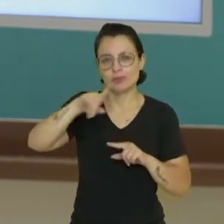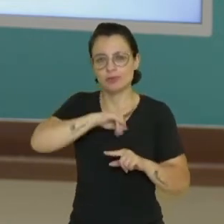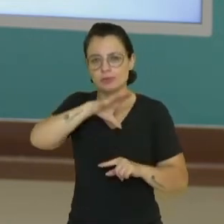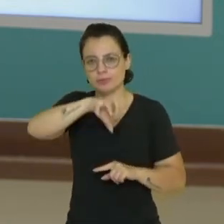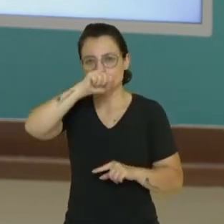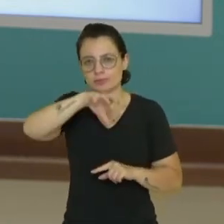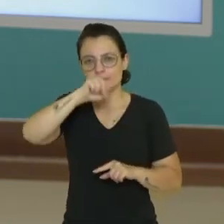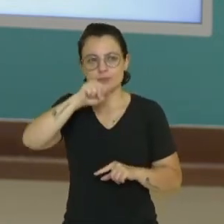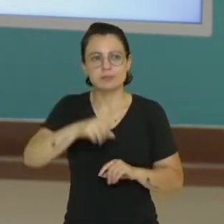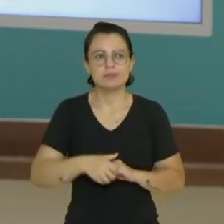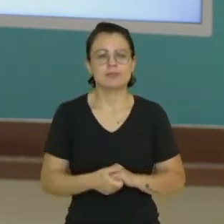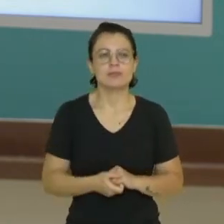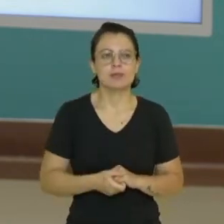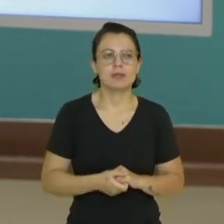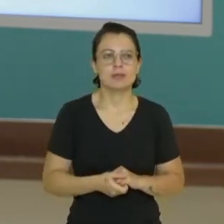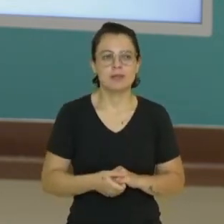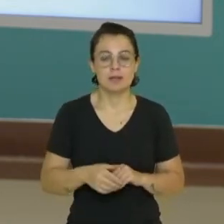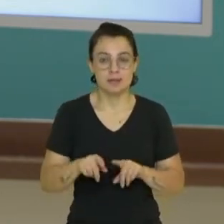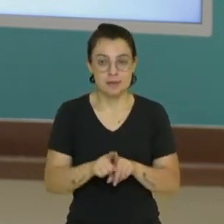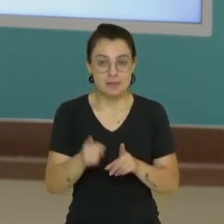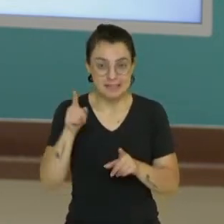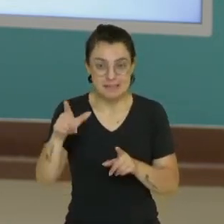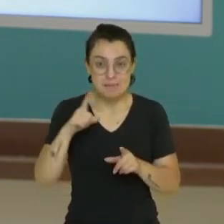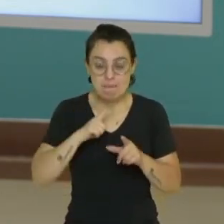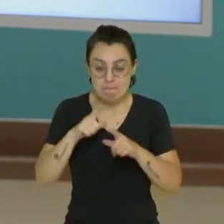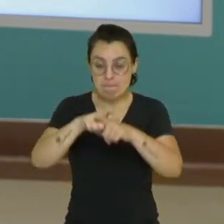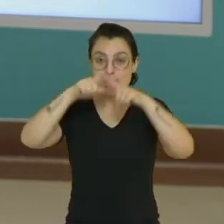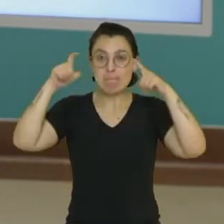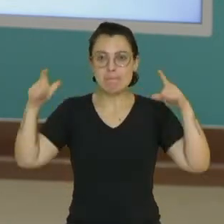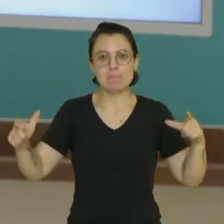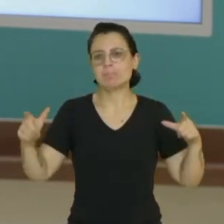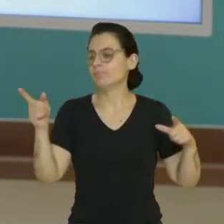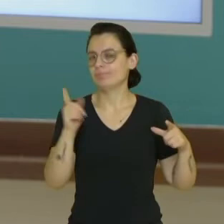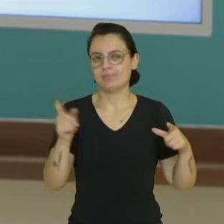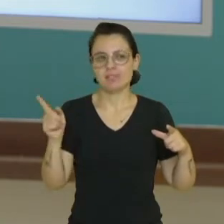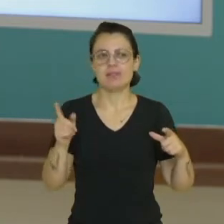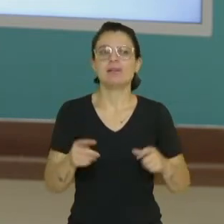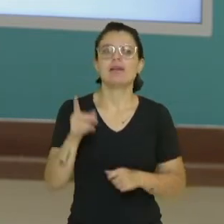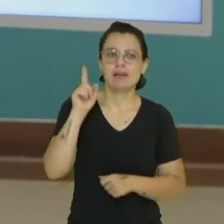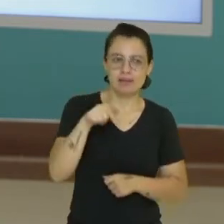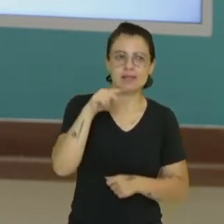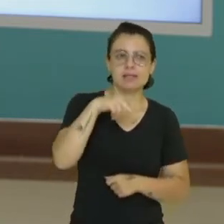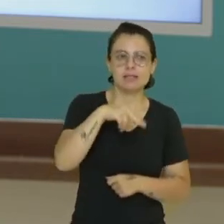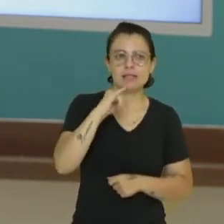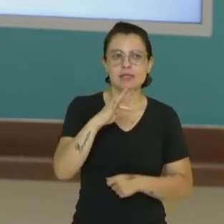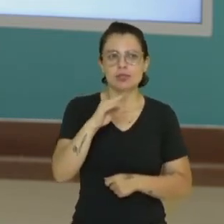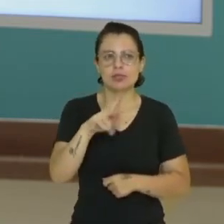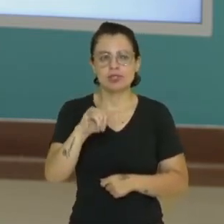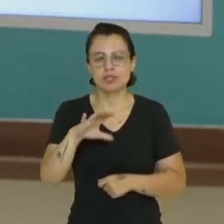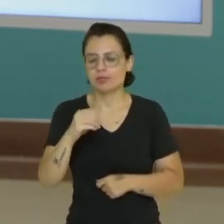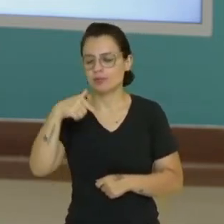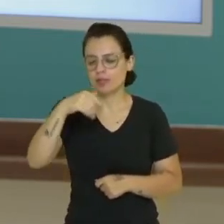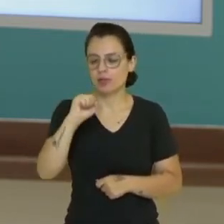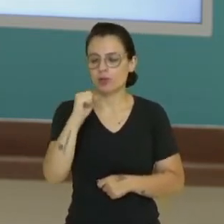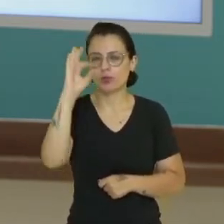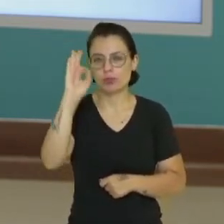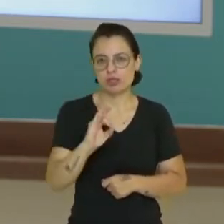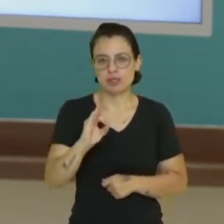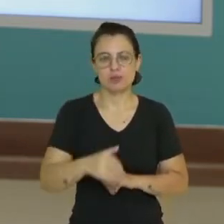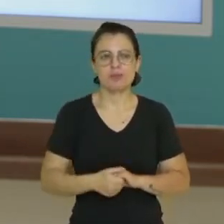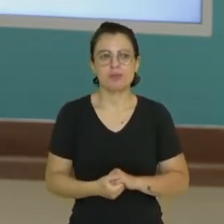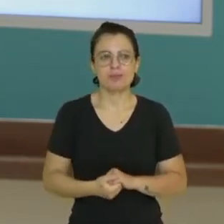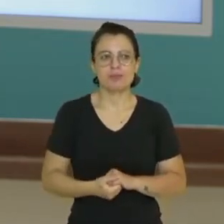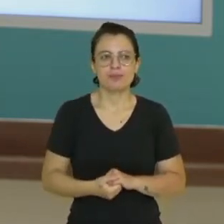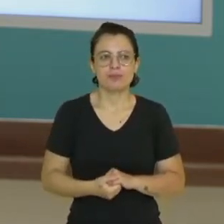respiração, mas ele não é o gás mais abundante da atmosfera. Sim, é o nitrogênio com